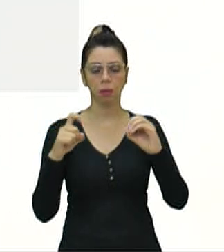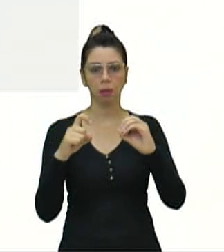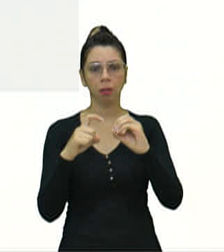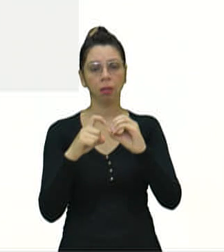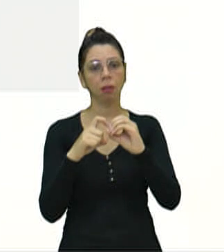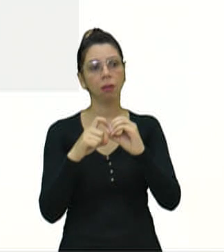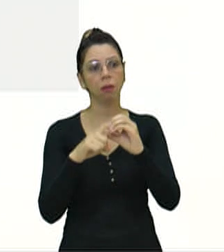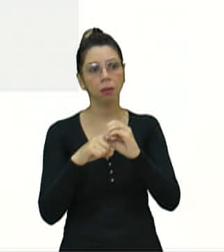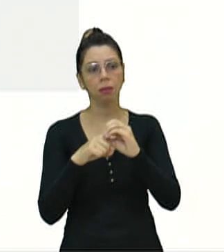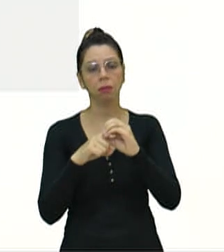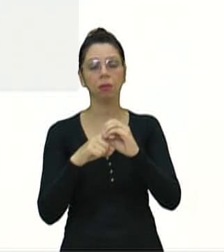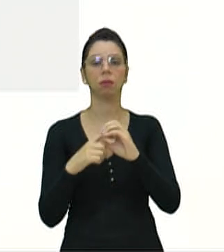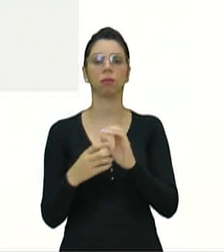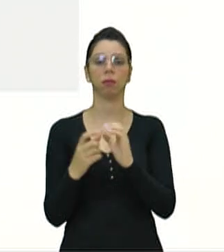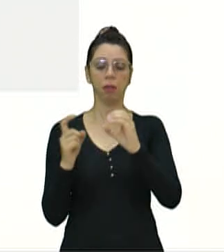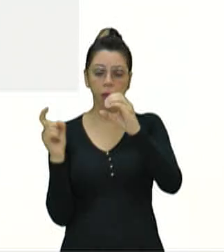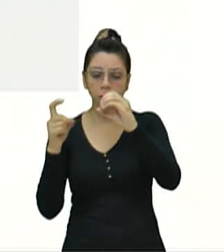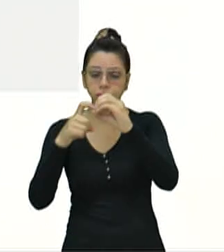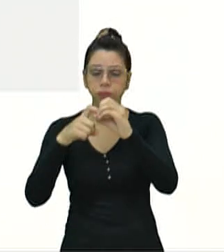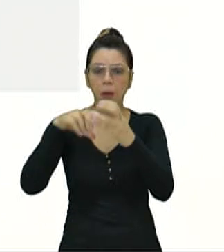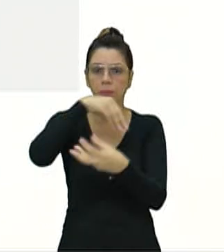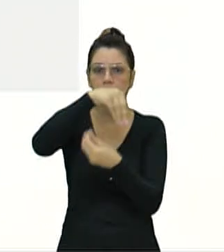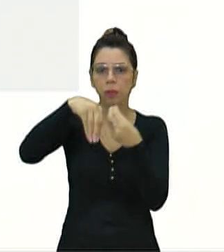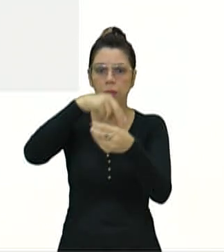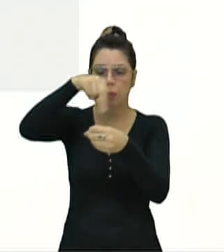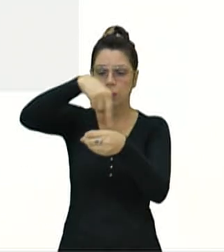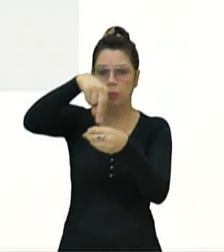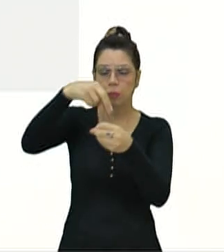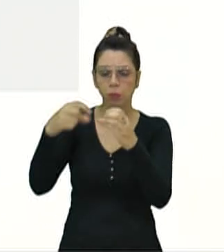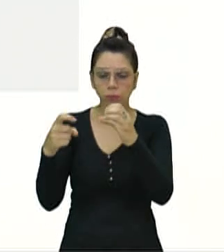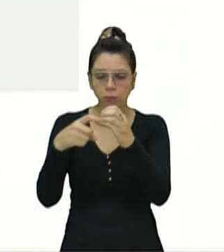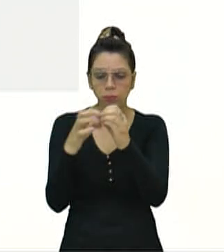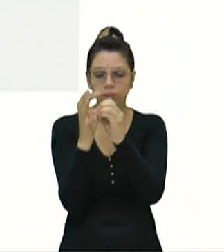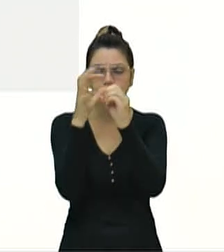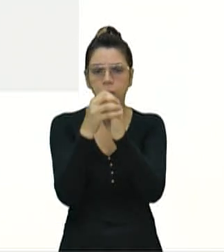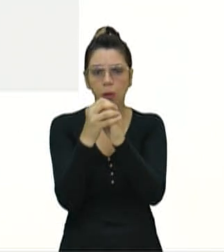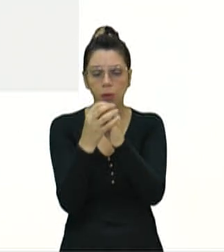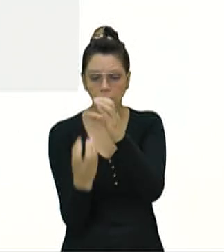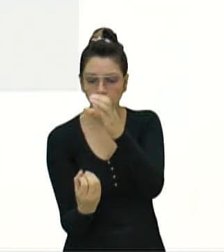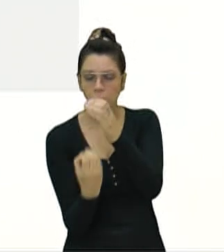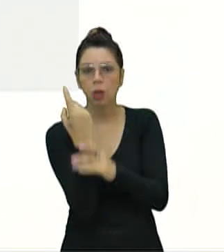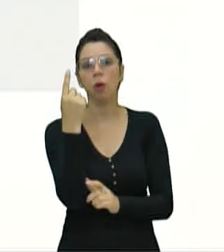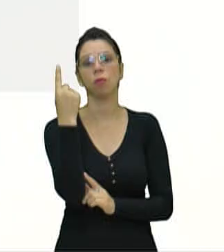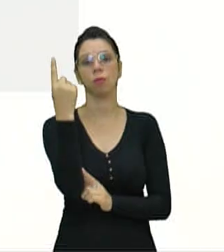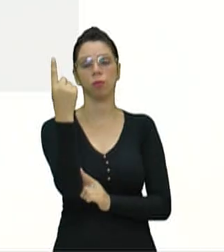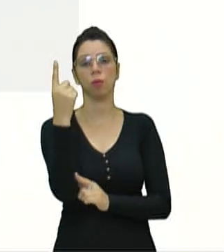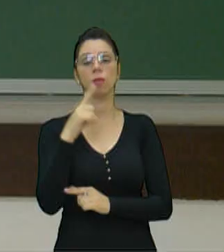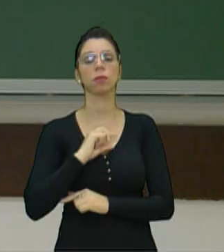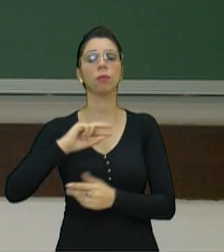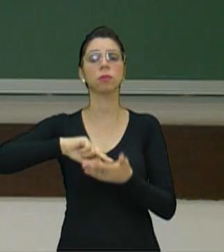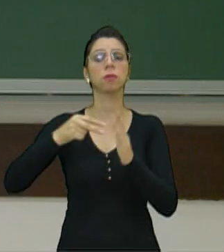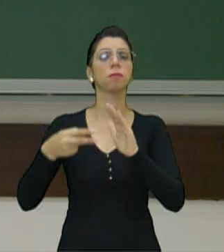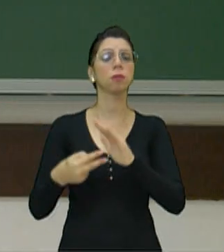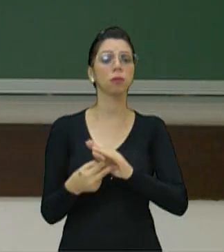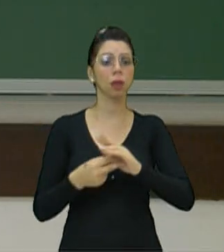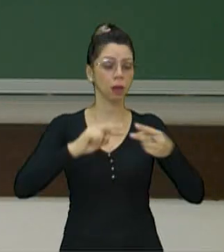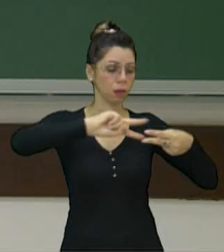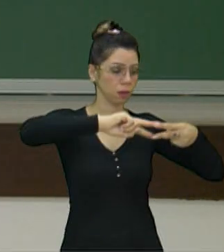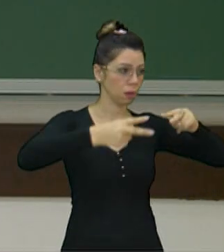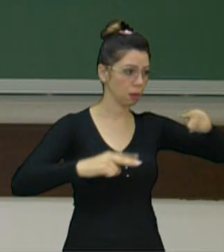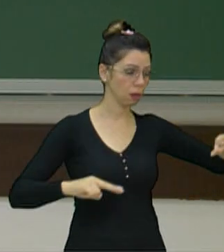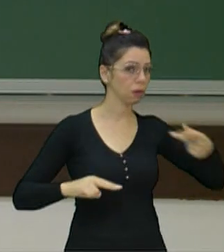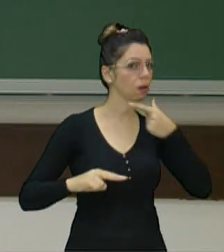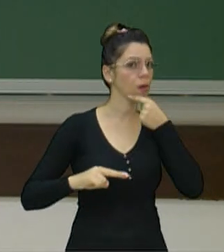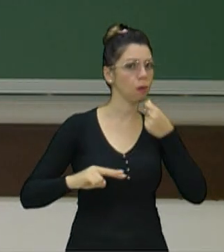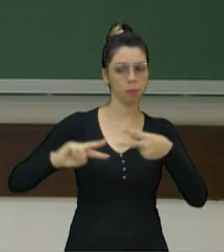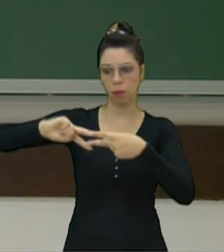né? Os seus núcleos se misturam, formando um novo indivíduo, ou seja, há uma fusão do DNA da célula masculina com a